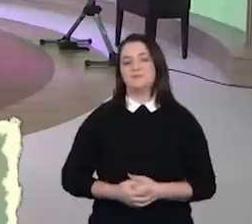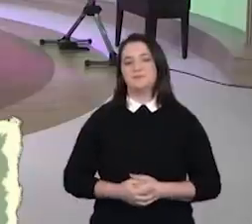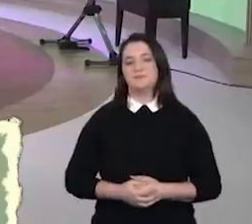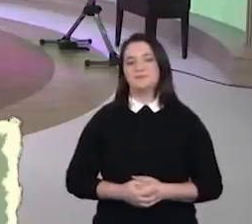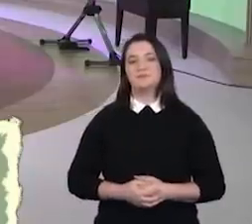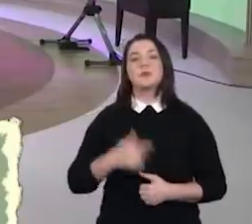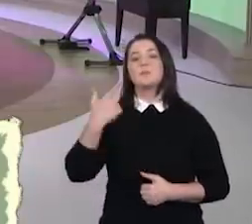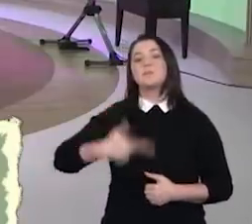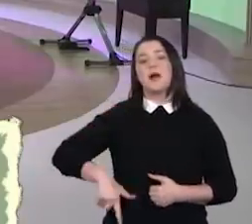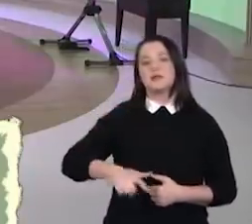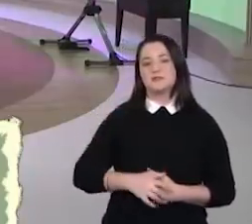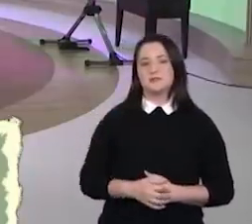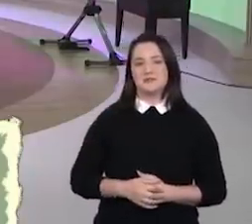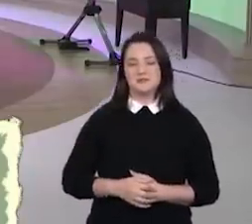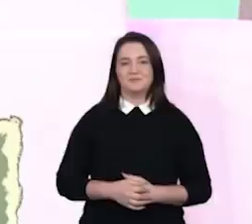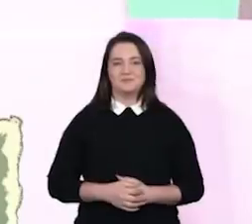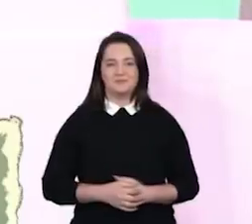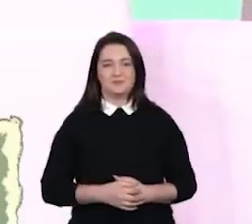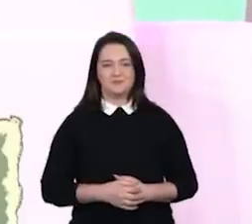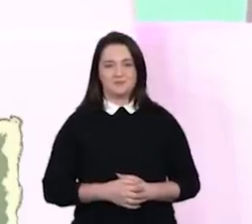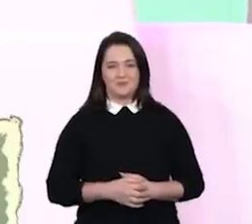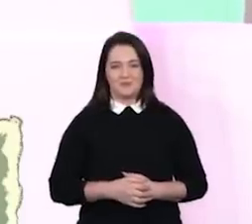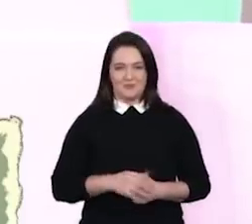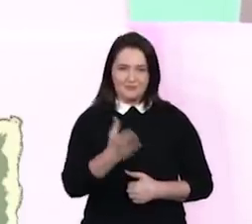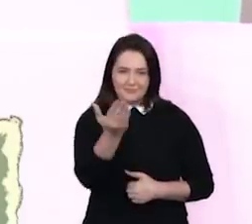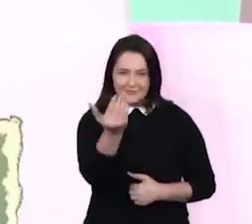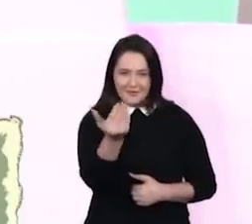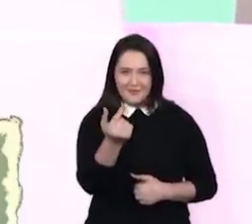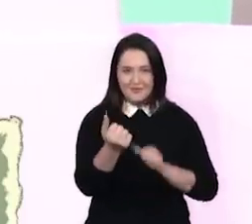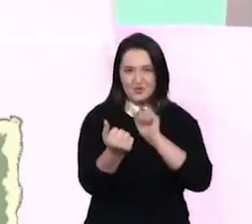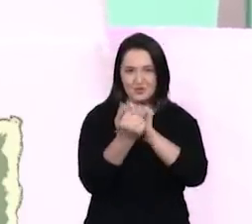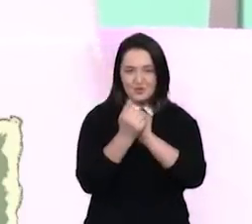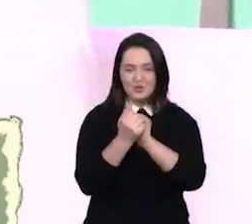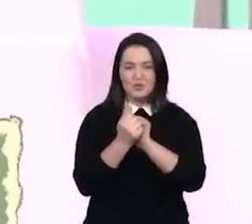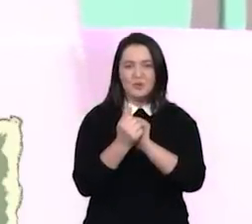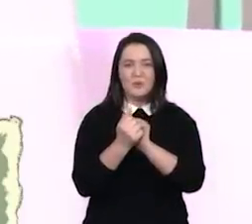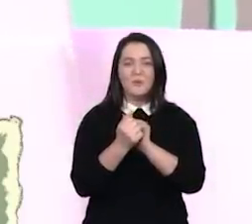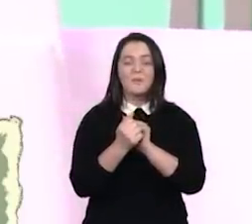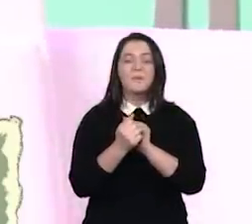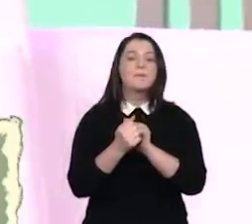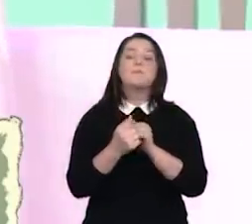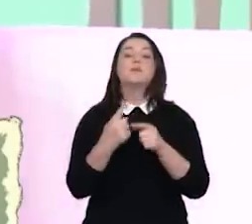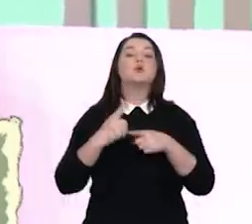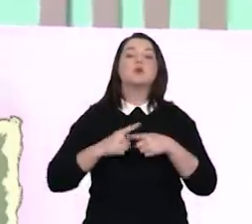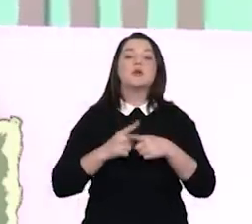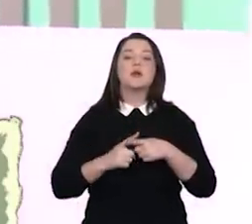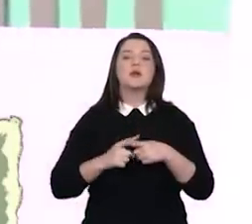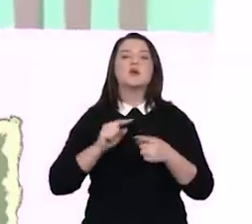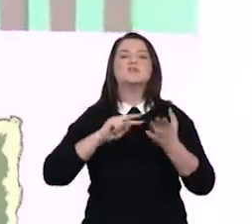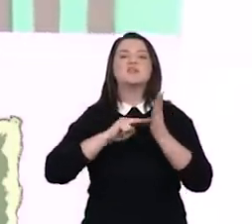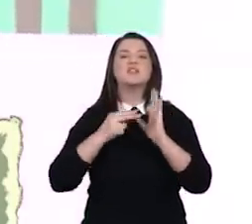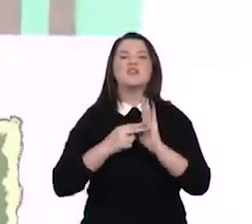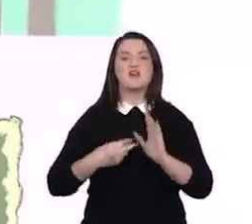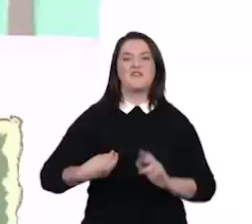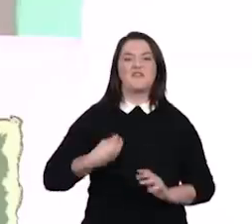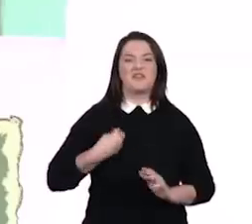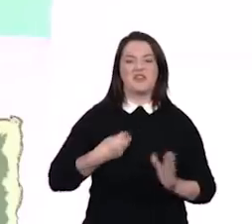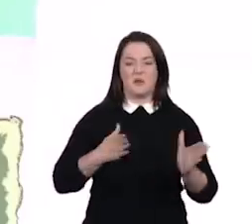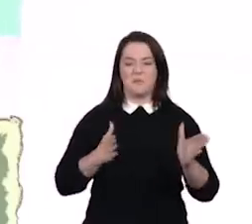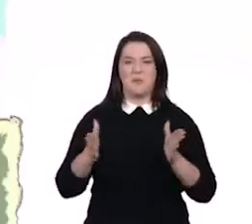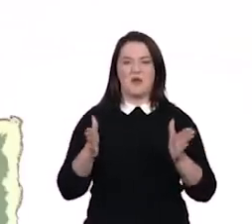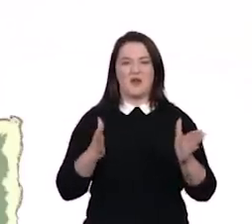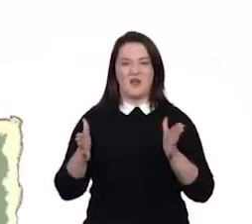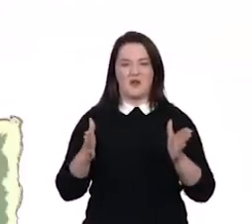você. Posso te chamar assim, bem pertinho, para nós conversarmos? O que é vida paralela?